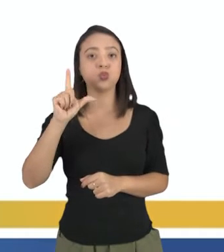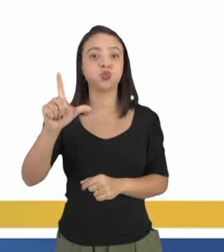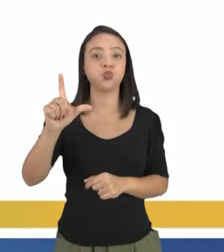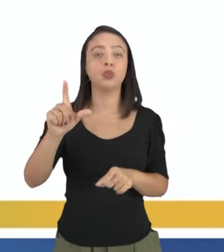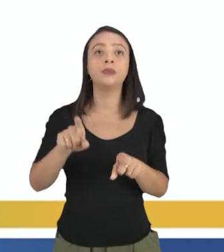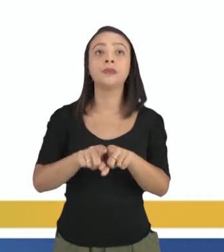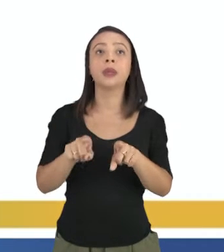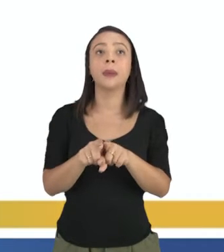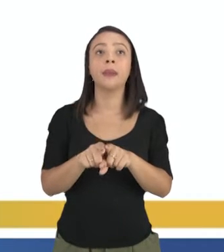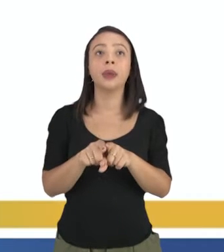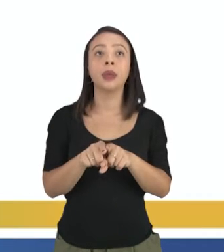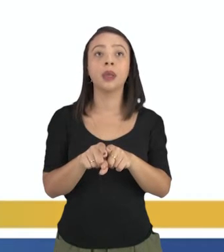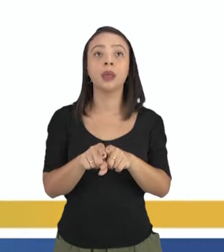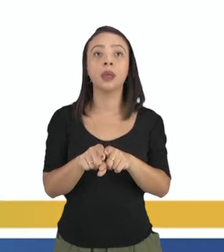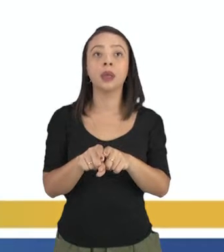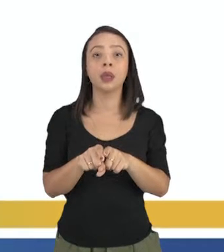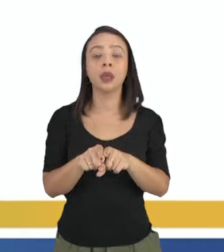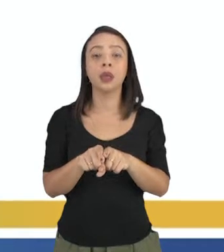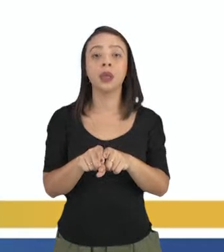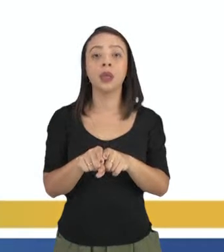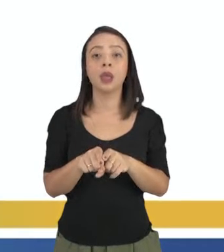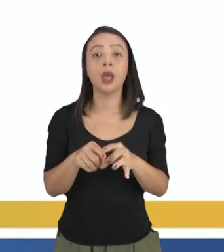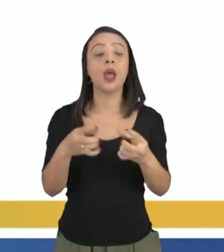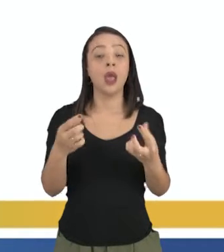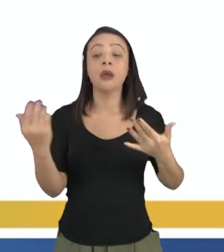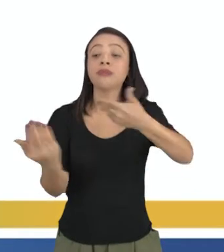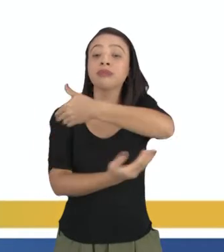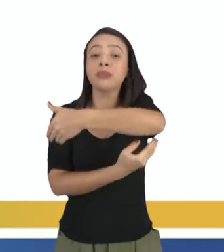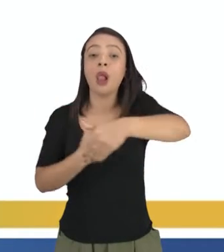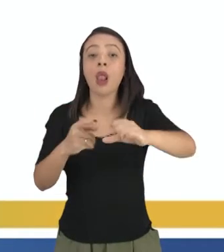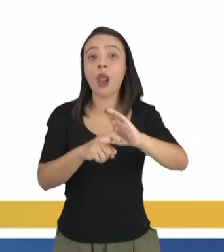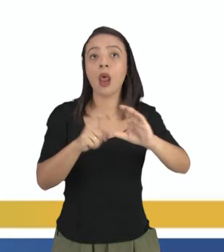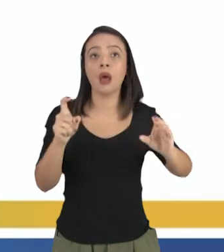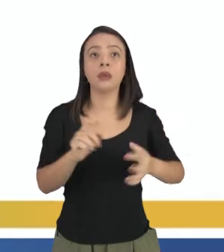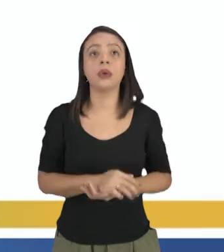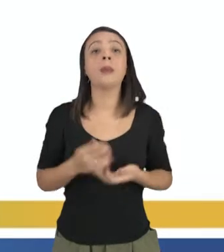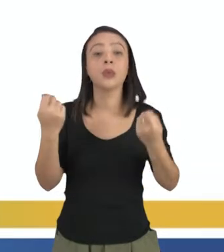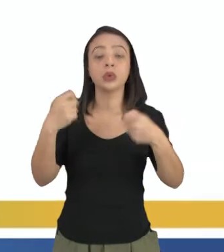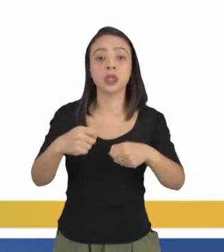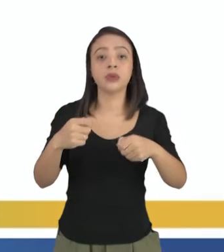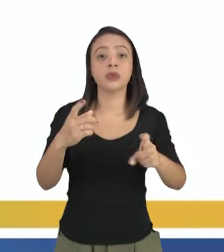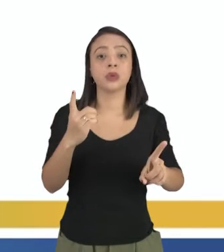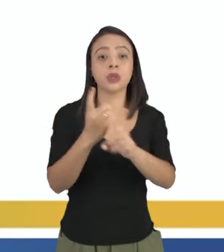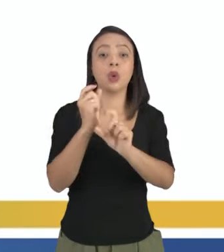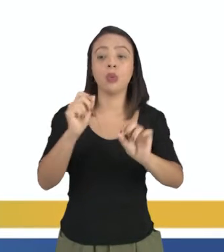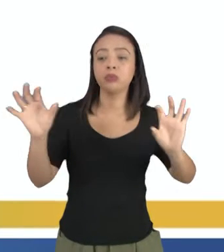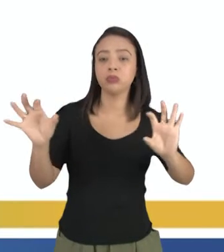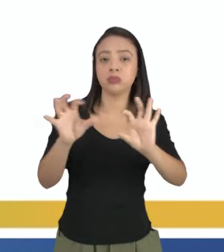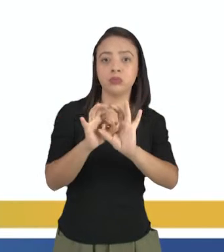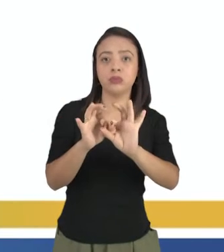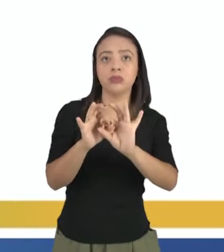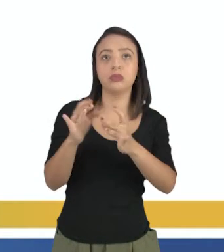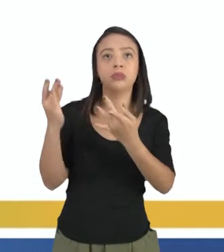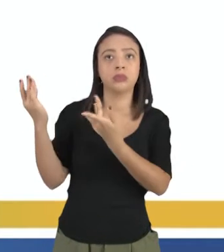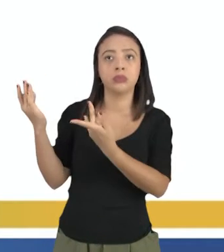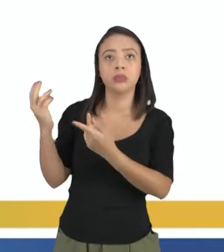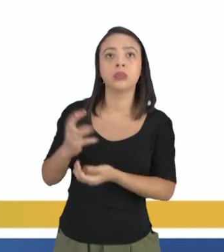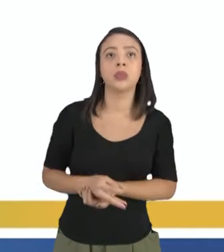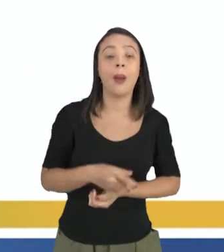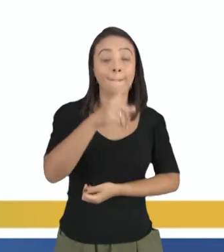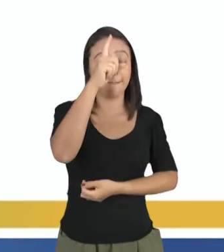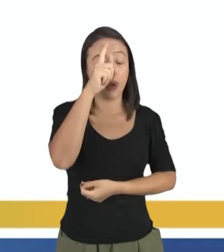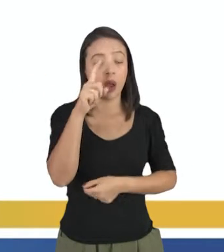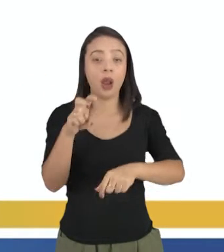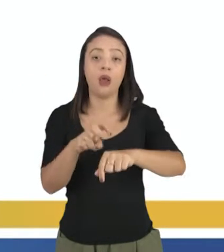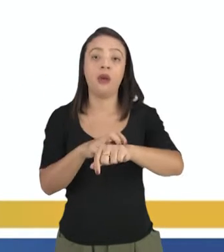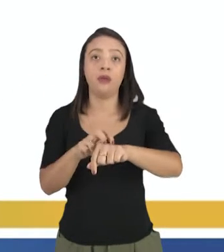eles se segregam de forma independente. Aí, como vocês podem ver no cruzamento, ele foi lá e cruzou uma ervilha amarela com uma